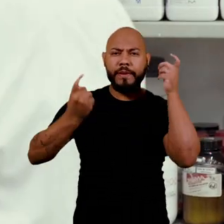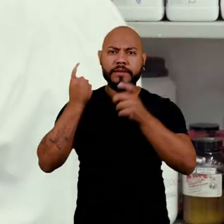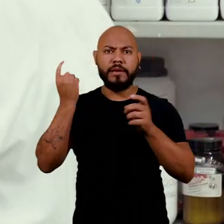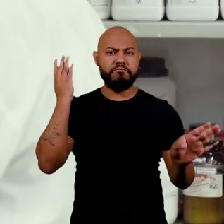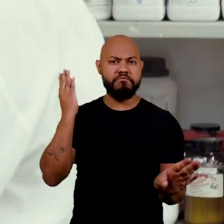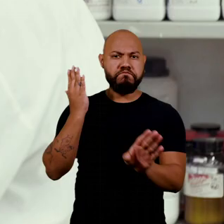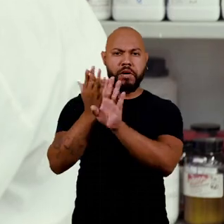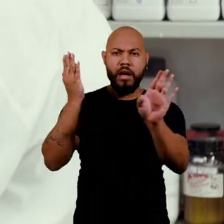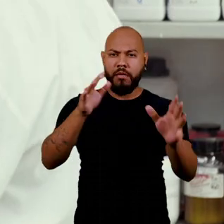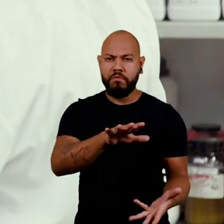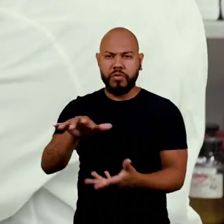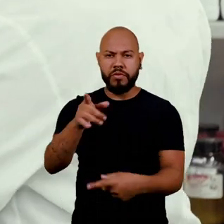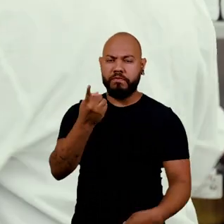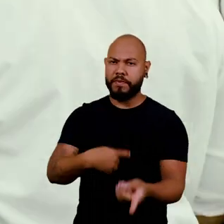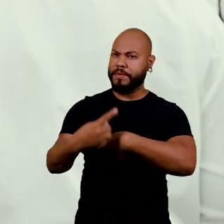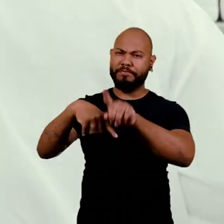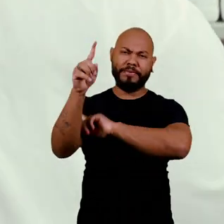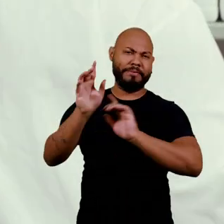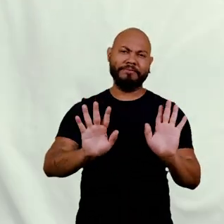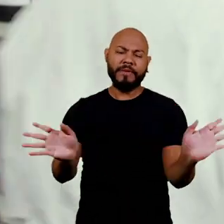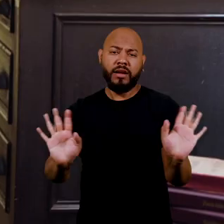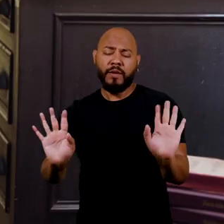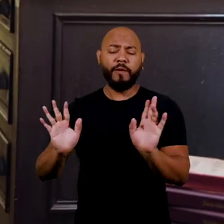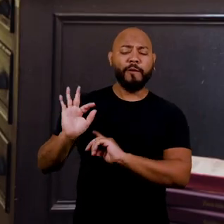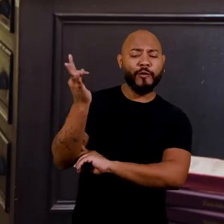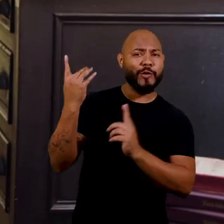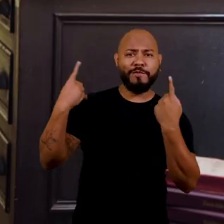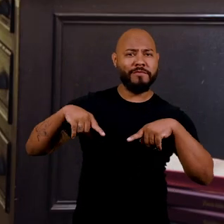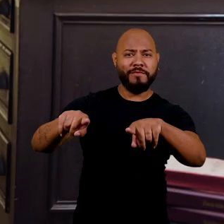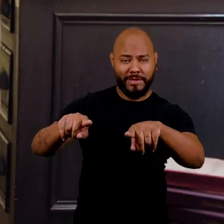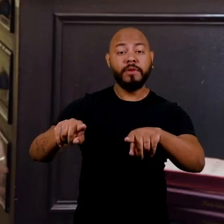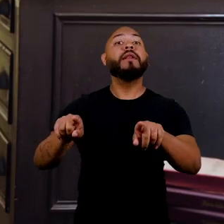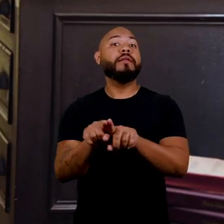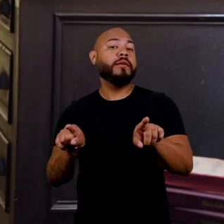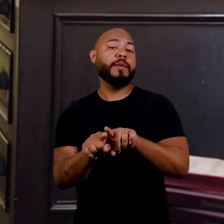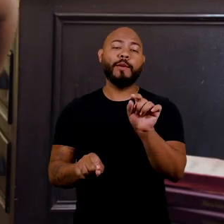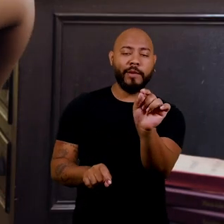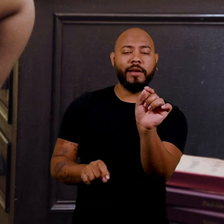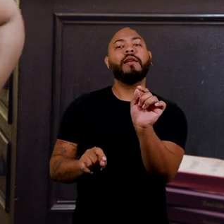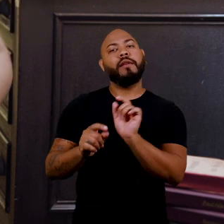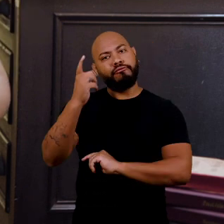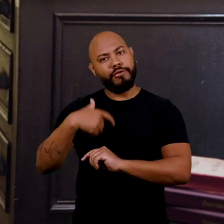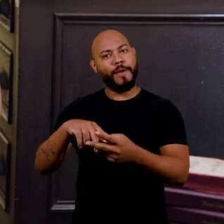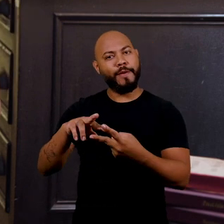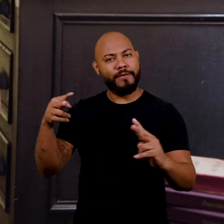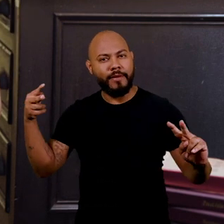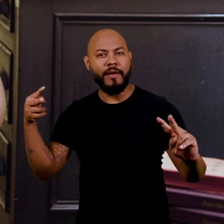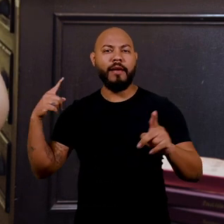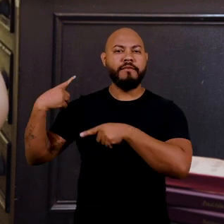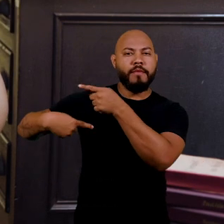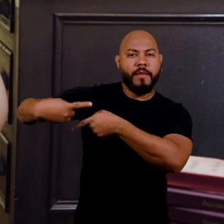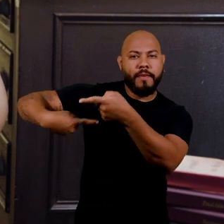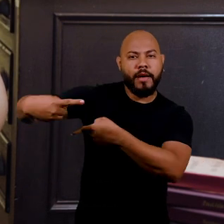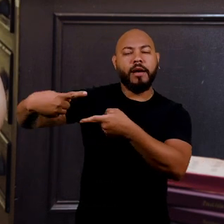a descoberta que vai revolucionar, porque a gente pode ver o futuro. Eu não uso o DNA e as informações genéticas,